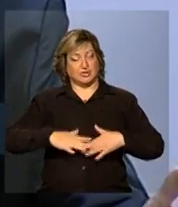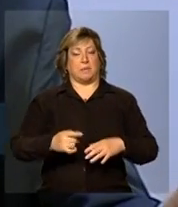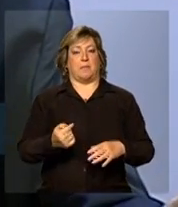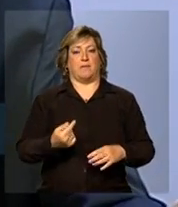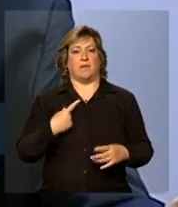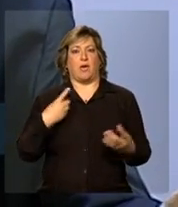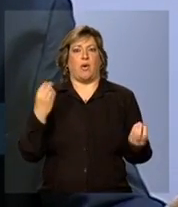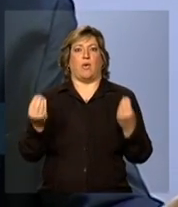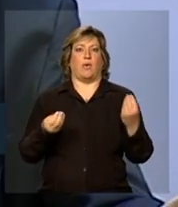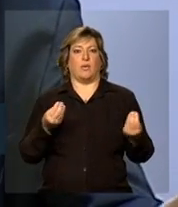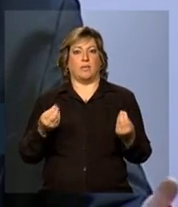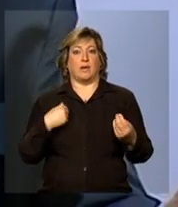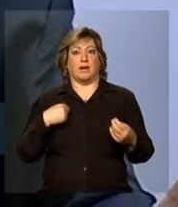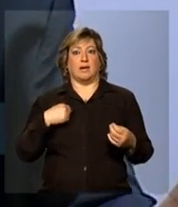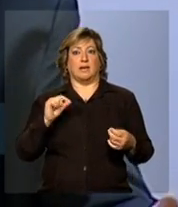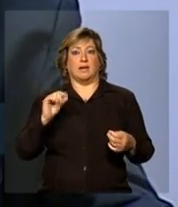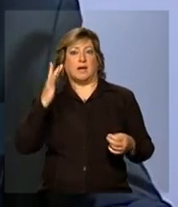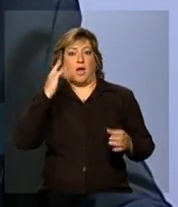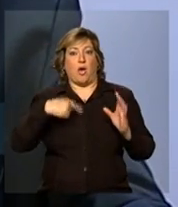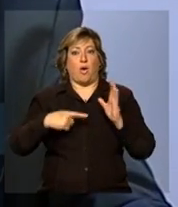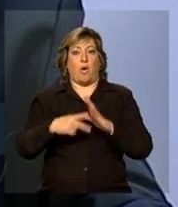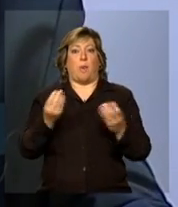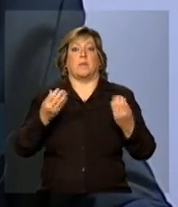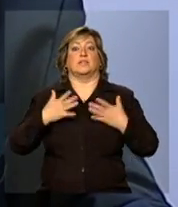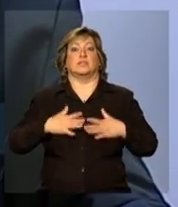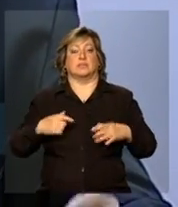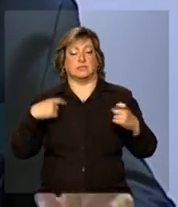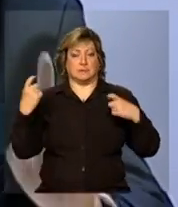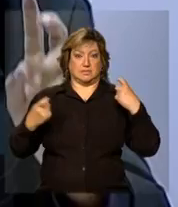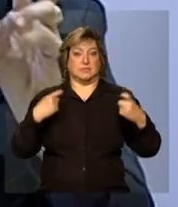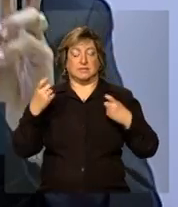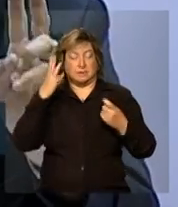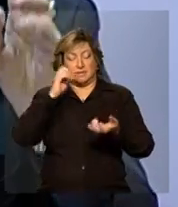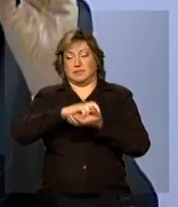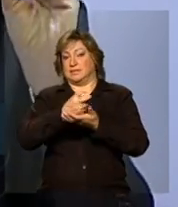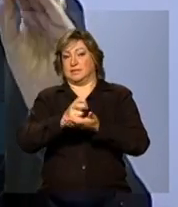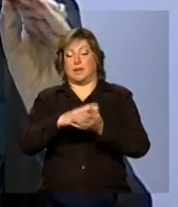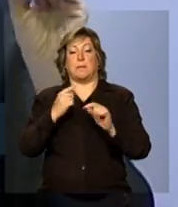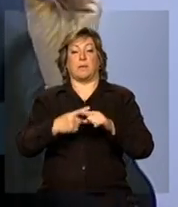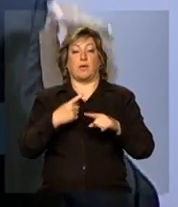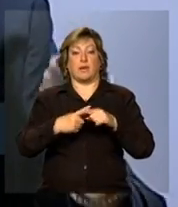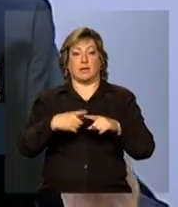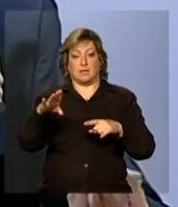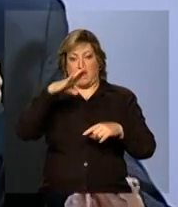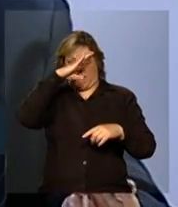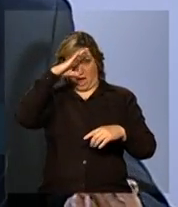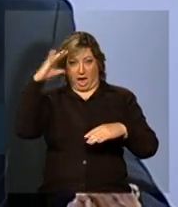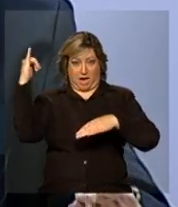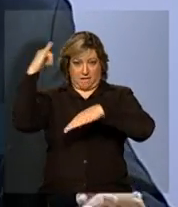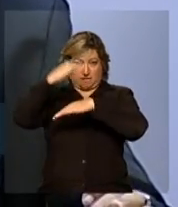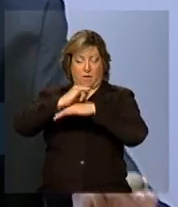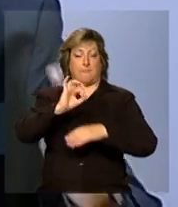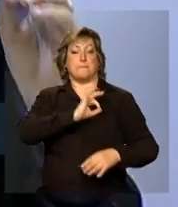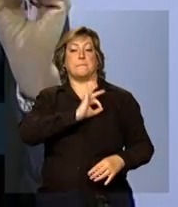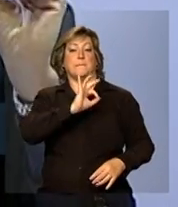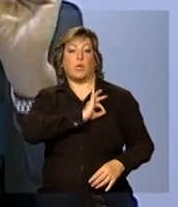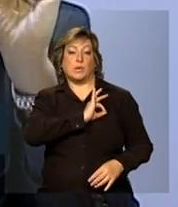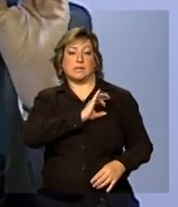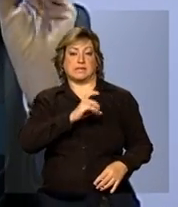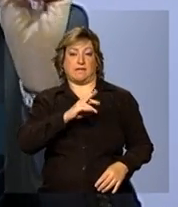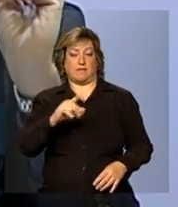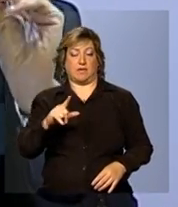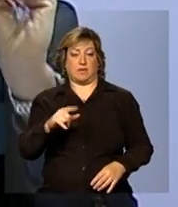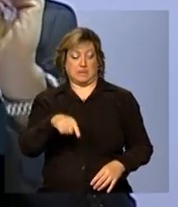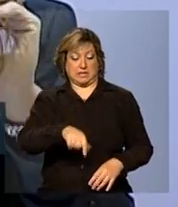Descansar, vou fazer um transplante, vou descansar, como? E foi porque eles pegaram um avião da Polícia Civil, saíram no